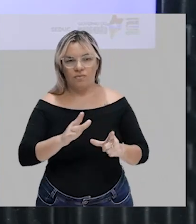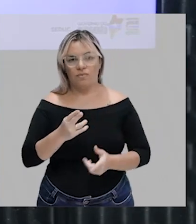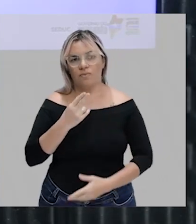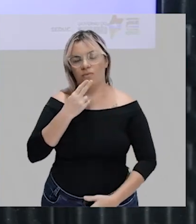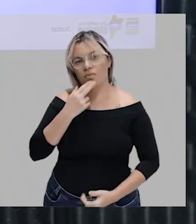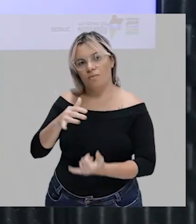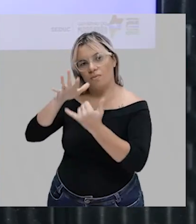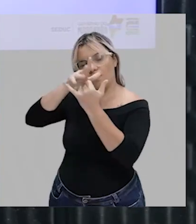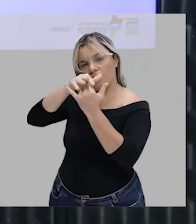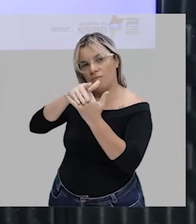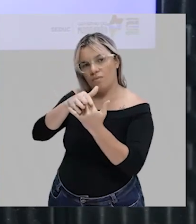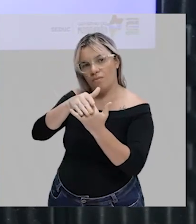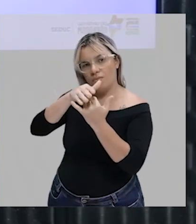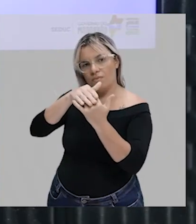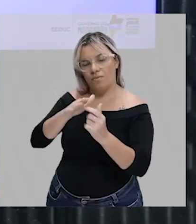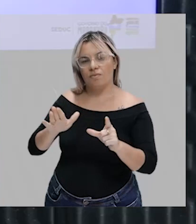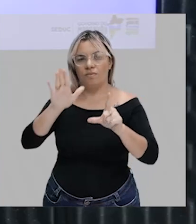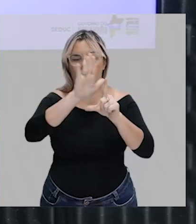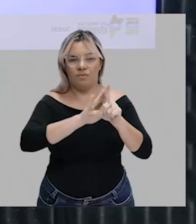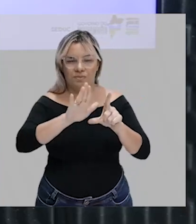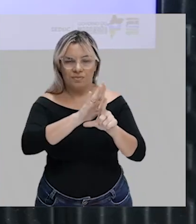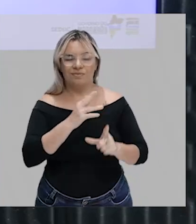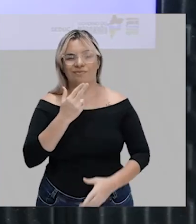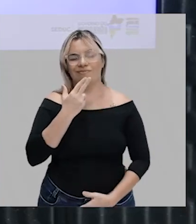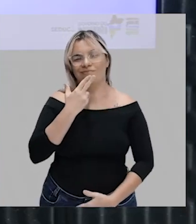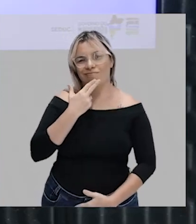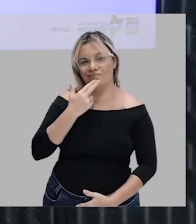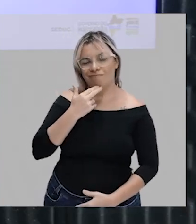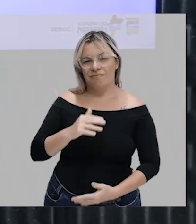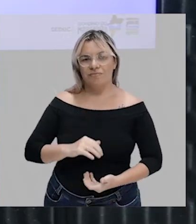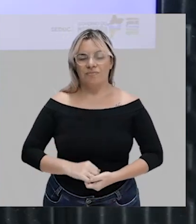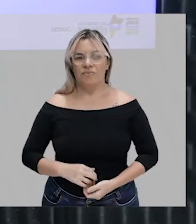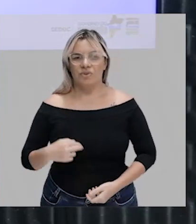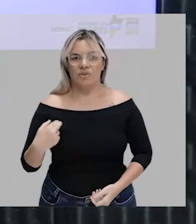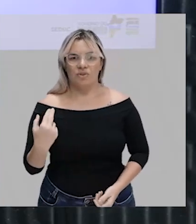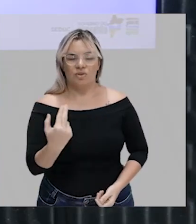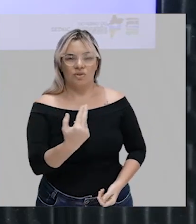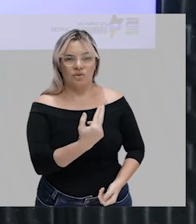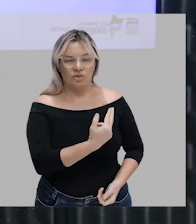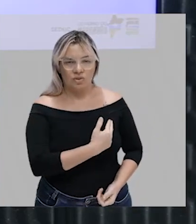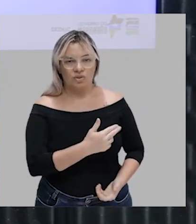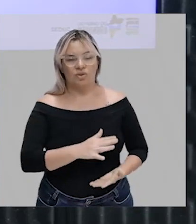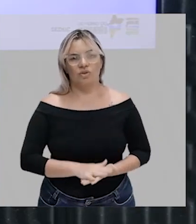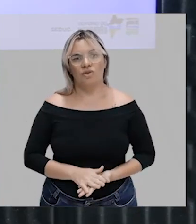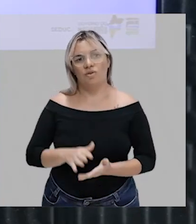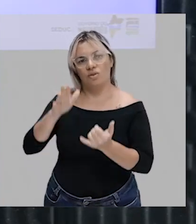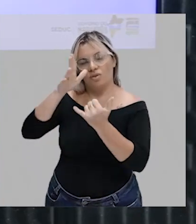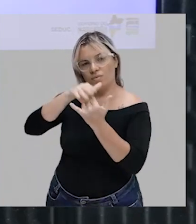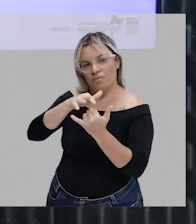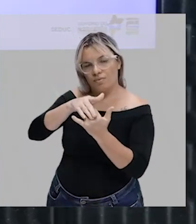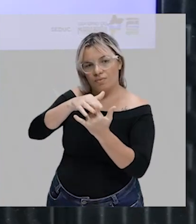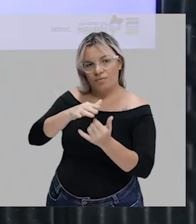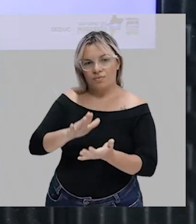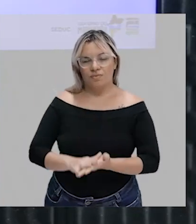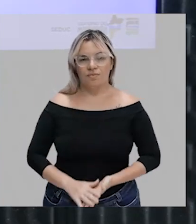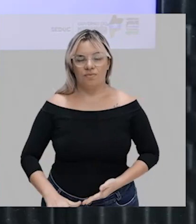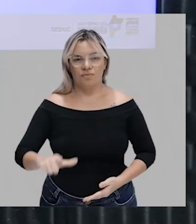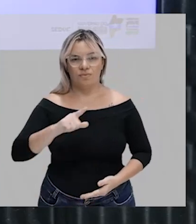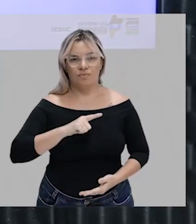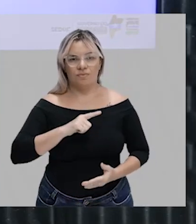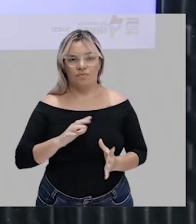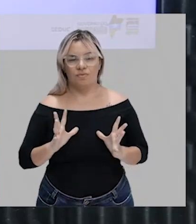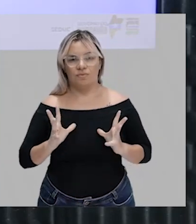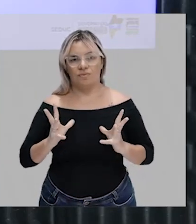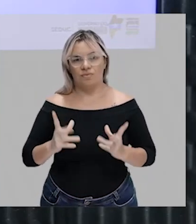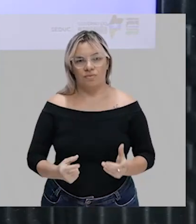do YouTube, da plataforma Gonçalves Dias, tá? Nós estamos lá no YouTube para vocês. Temos também toda a